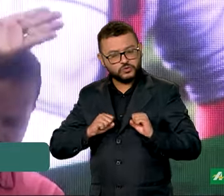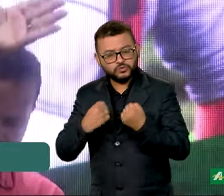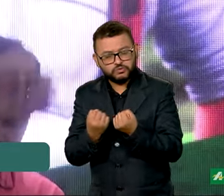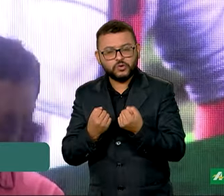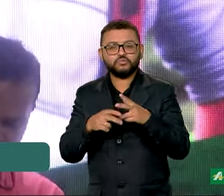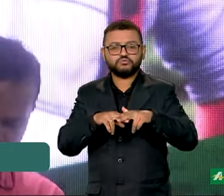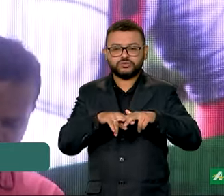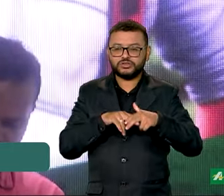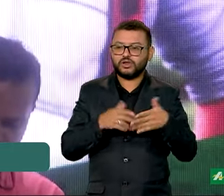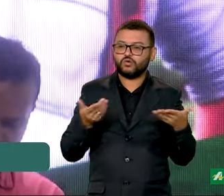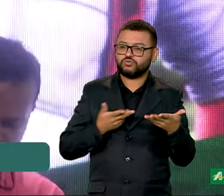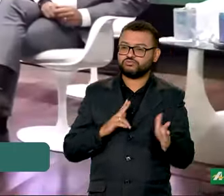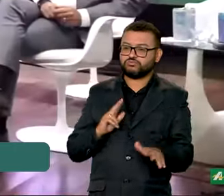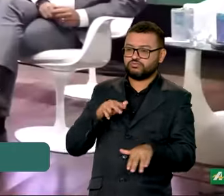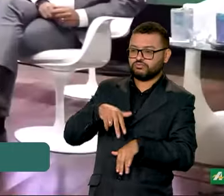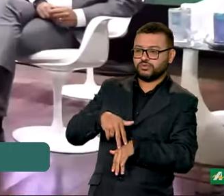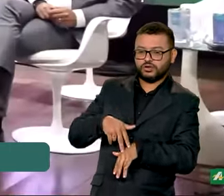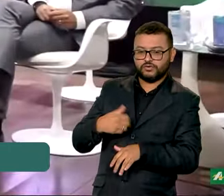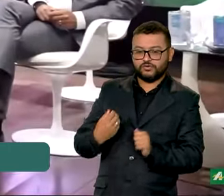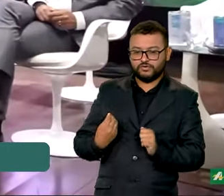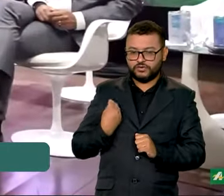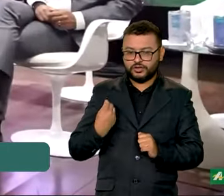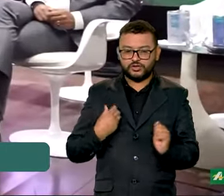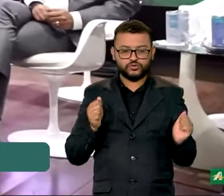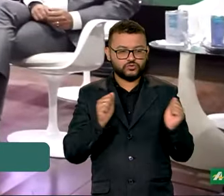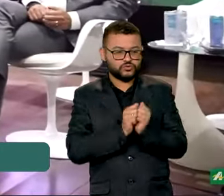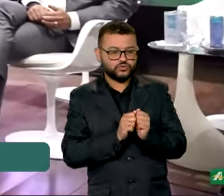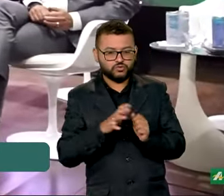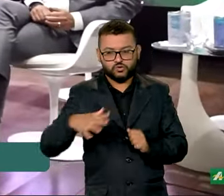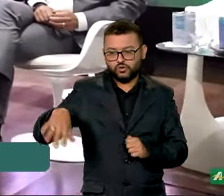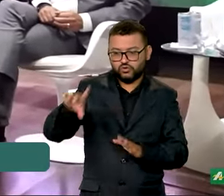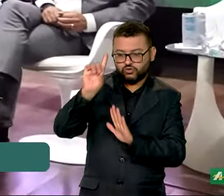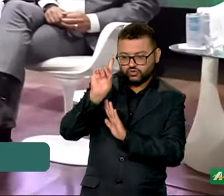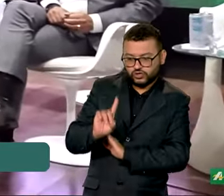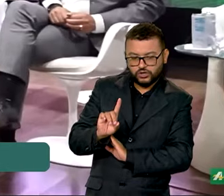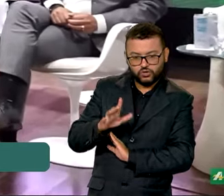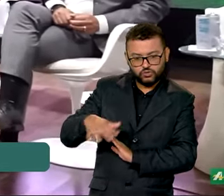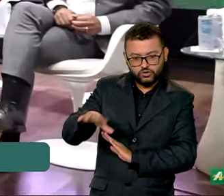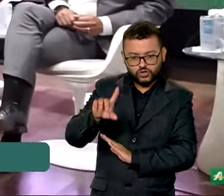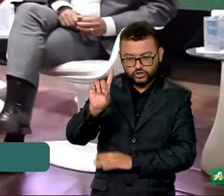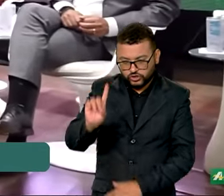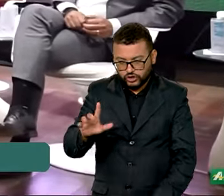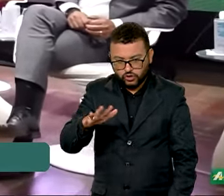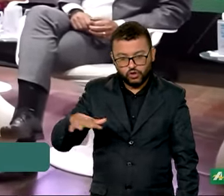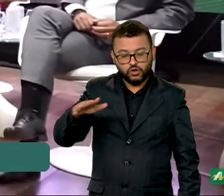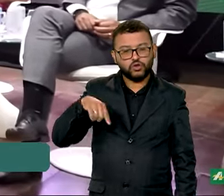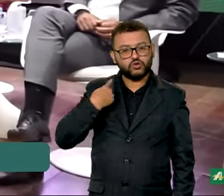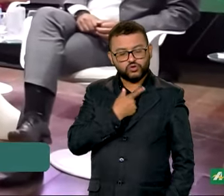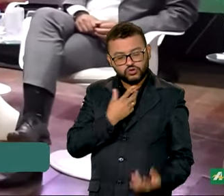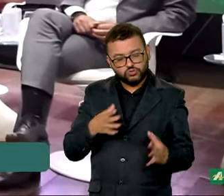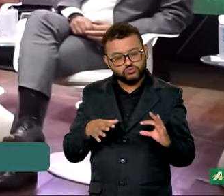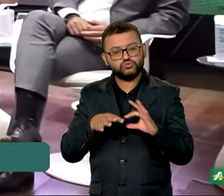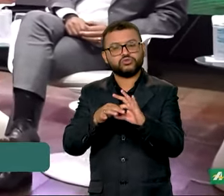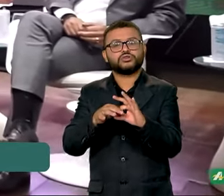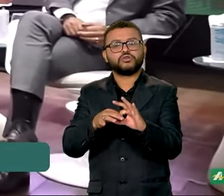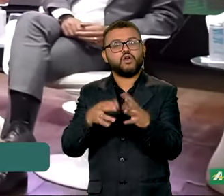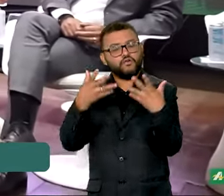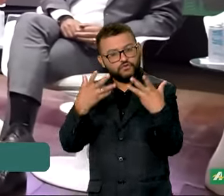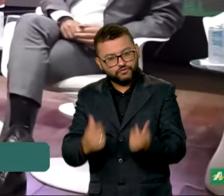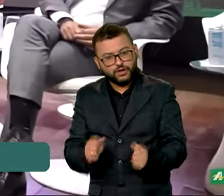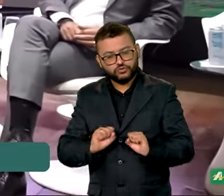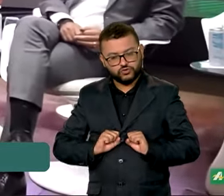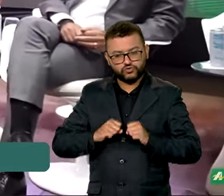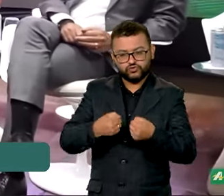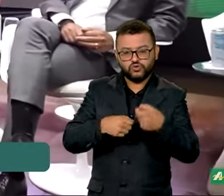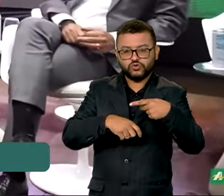questão de estar aqui com você com a sua diretoria com todos para poder incentivar que a gente juntos consiga fazer então